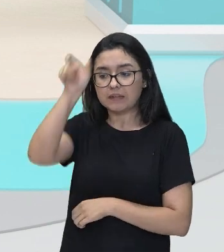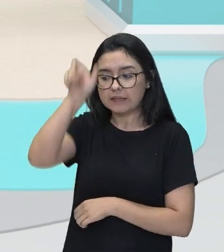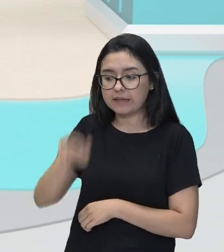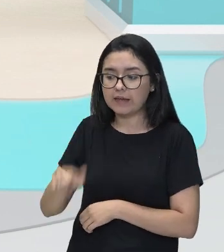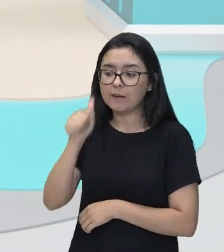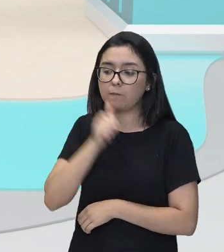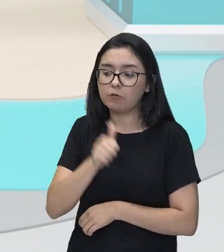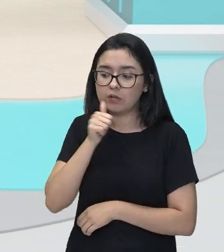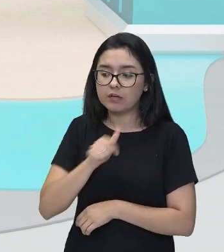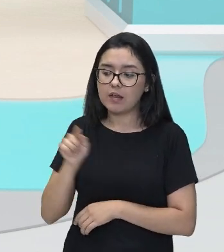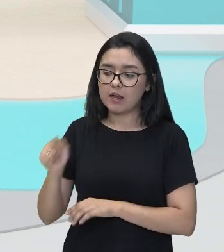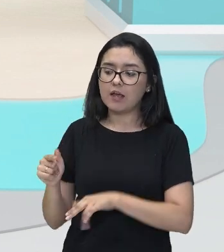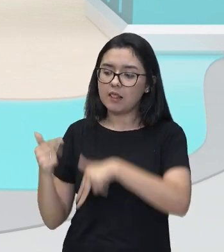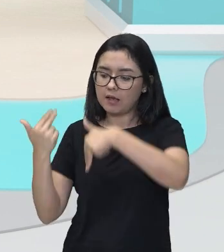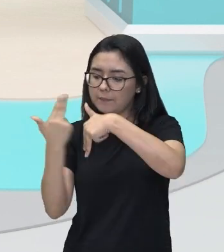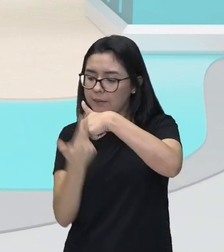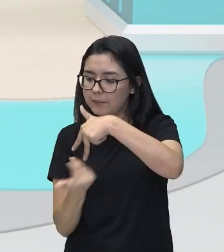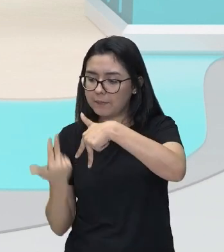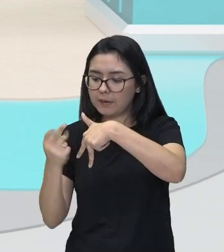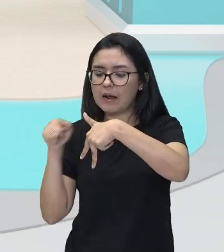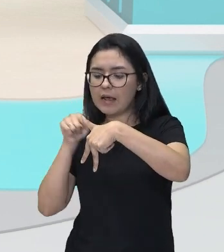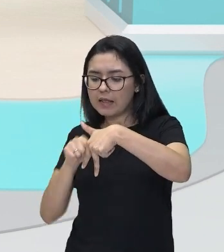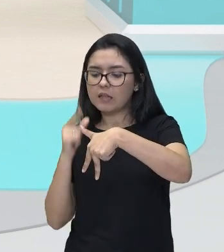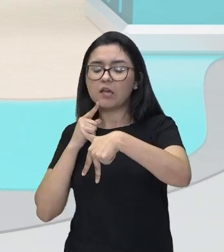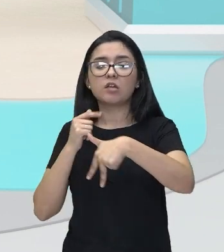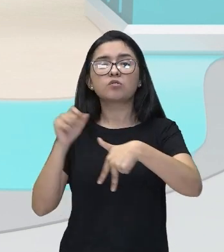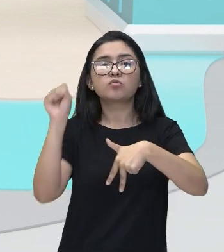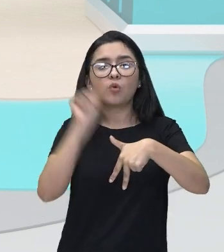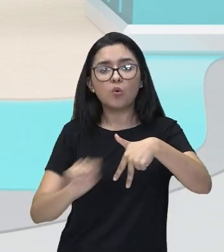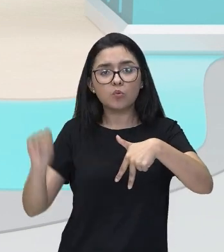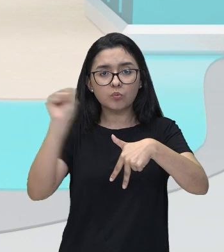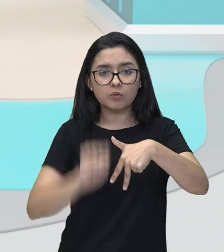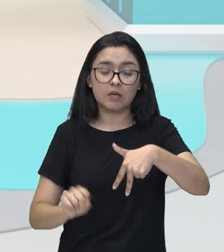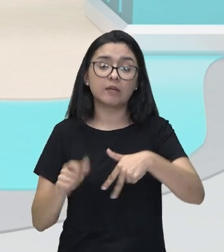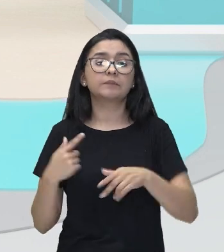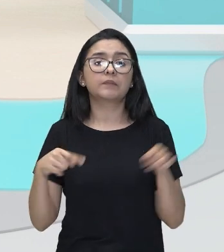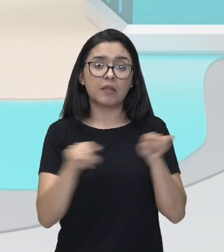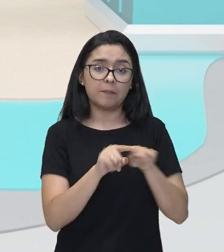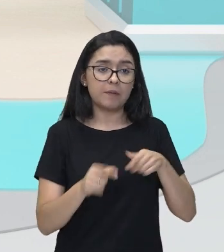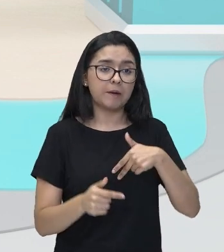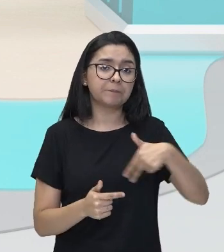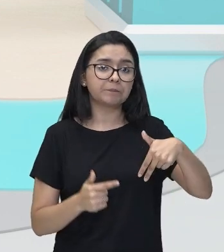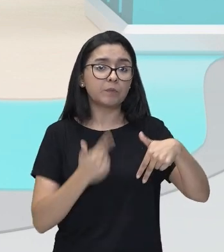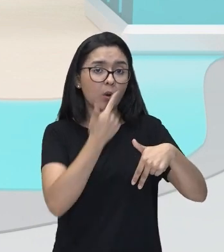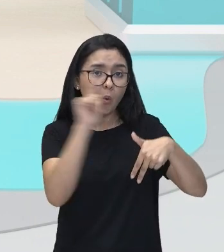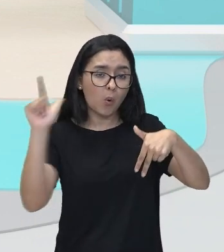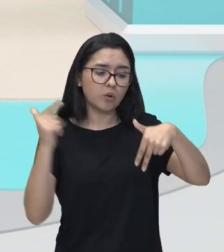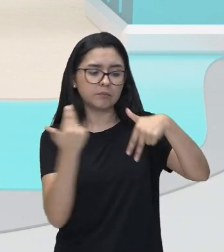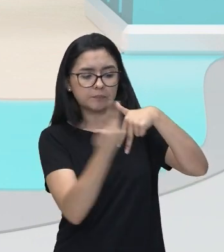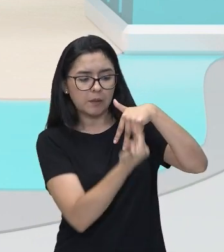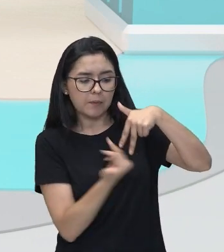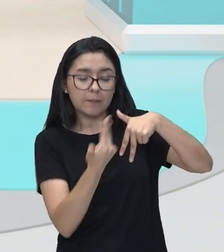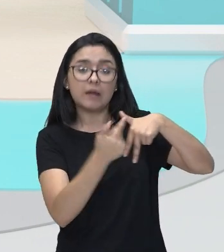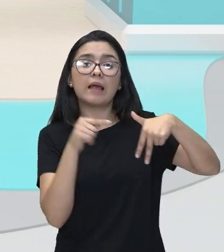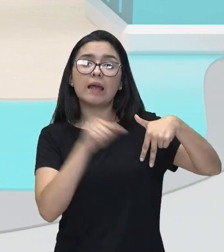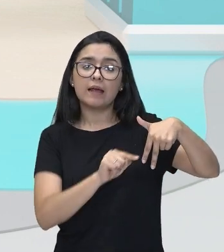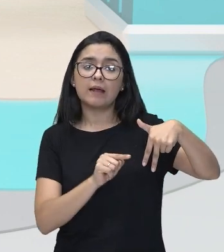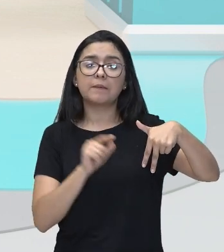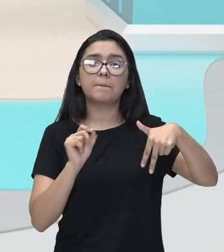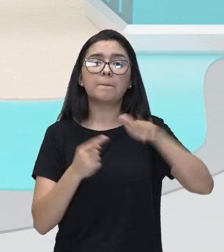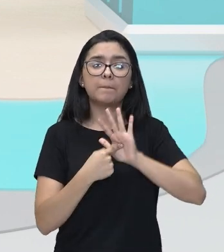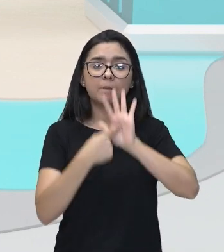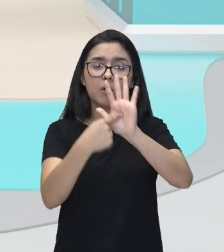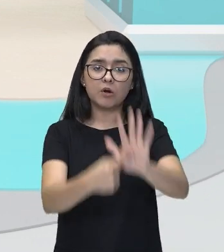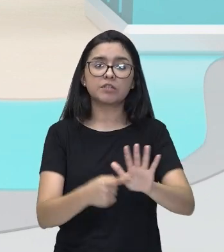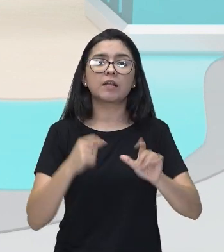solteira e outro traço representando que ela é casada. Então, os indígenas eles fazem vários rituais